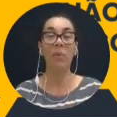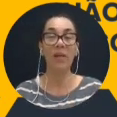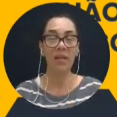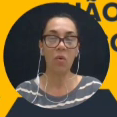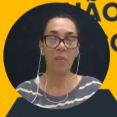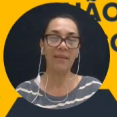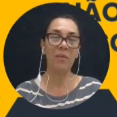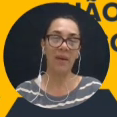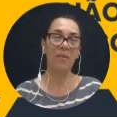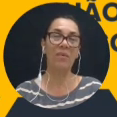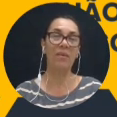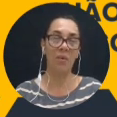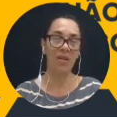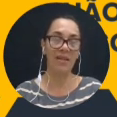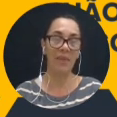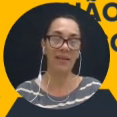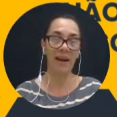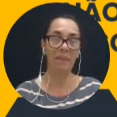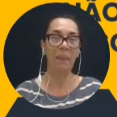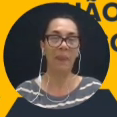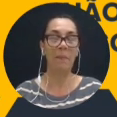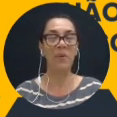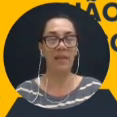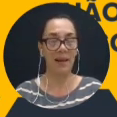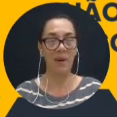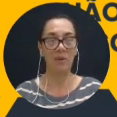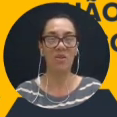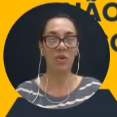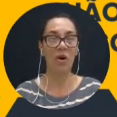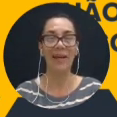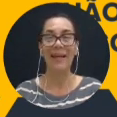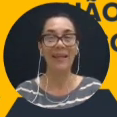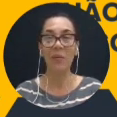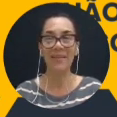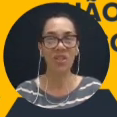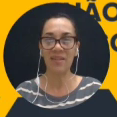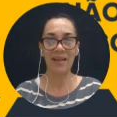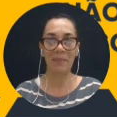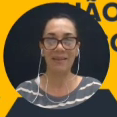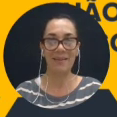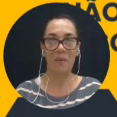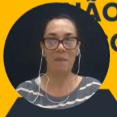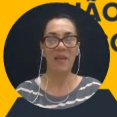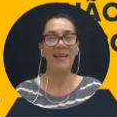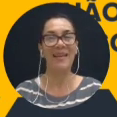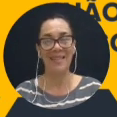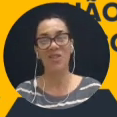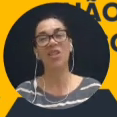sonora. Por isso cometem um erro na hora de segmentar, né? Porque na pauta sonora não existe